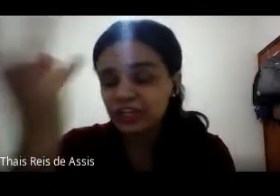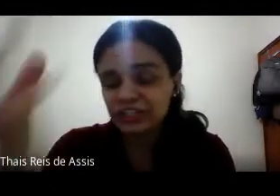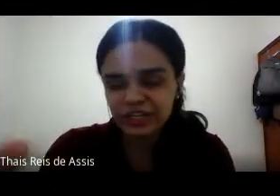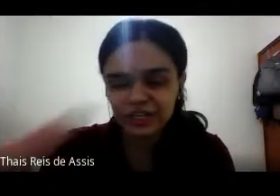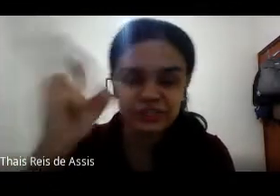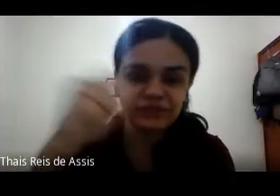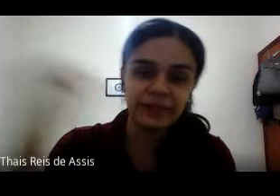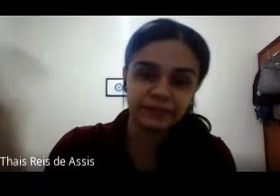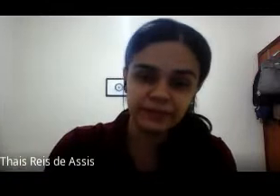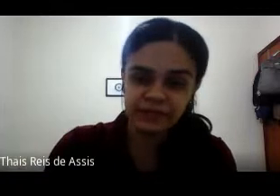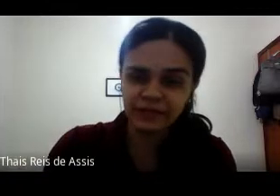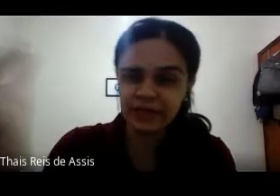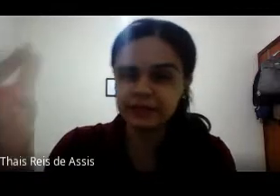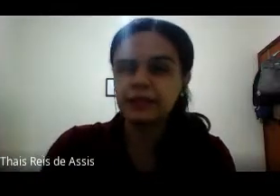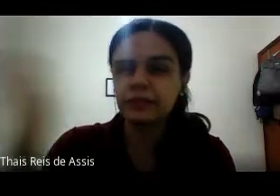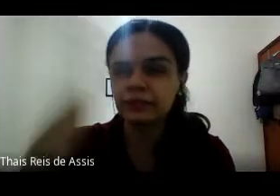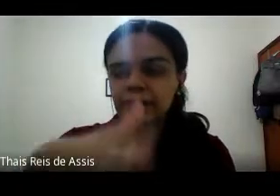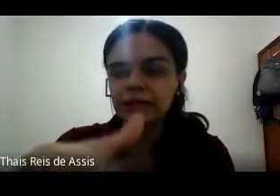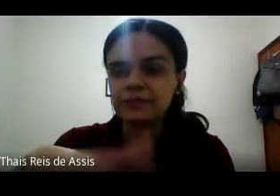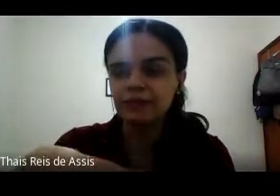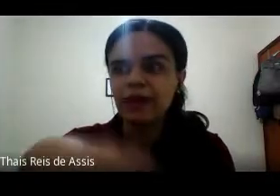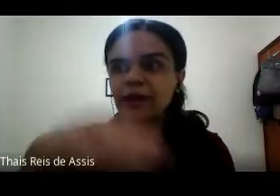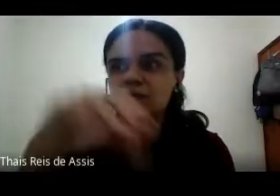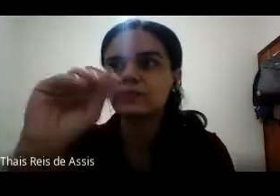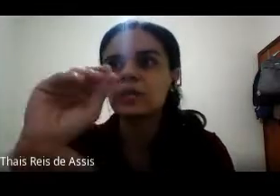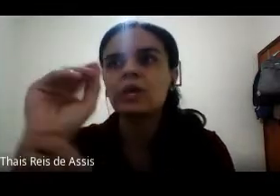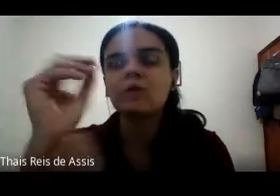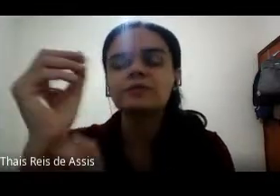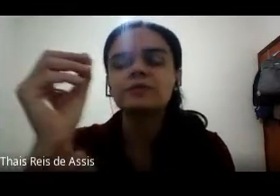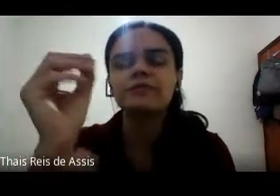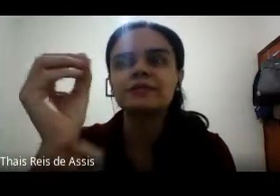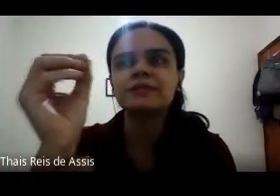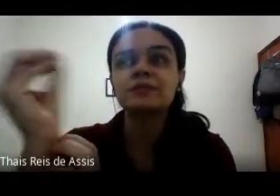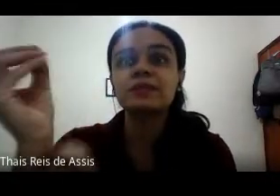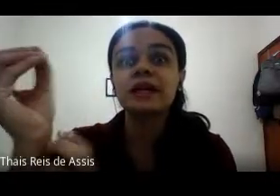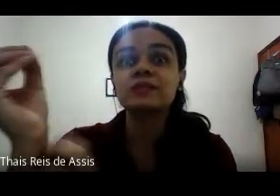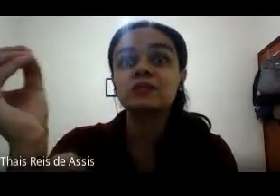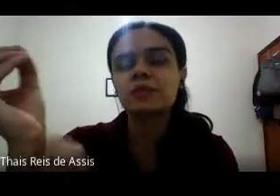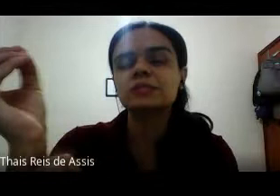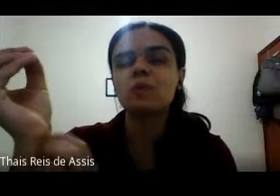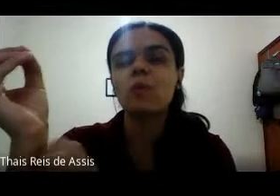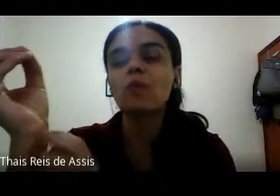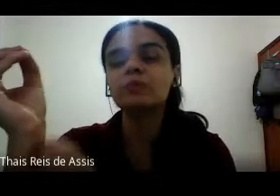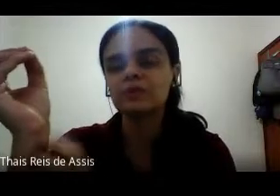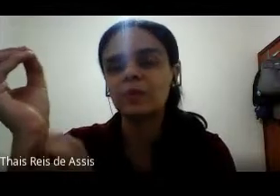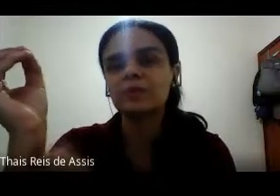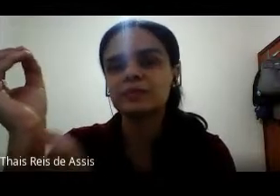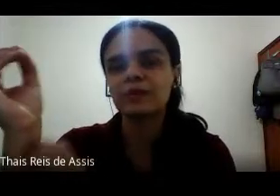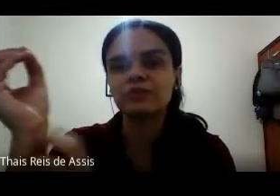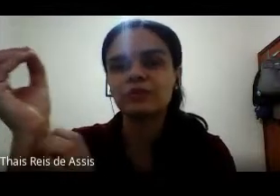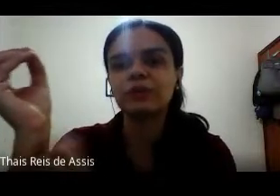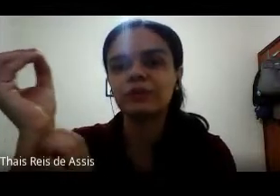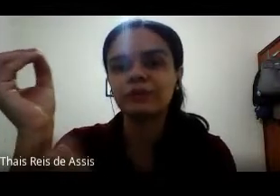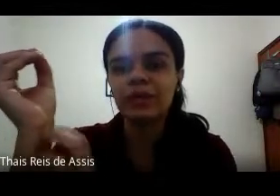gente critica, a gente vê isso é verdadeiro, isso é falso. Eu consigo fazendo ligações com outras coisas